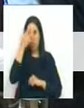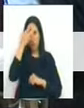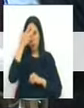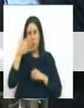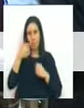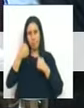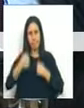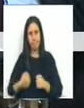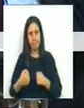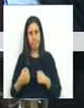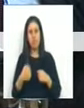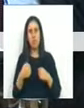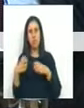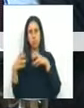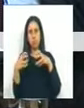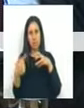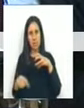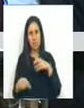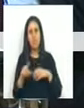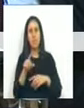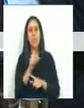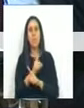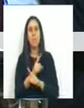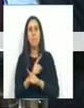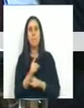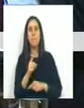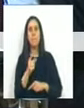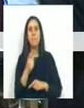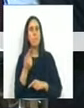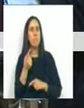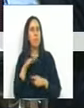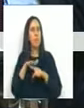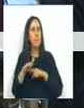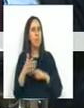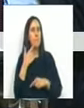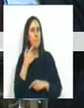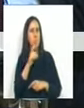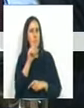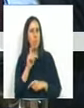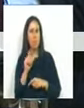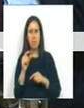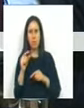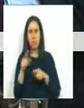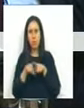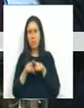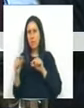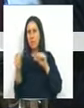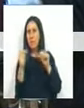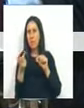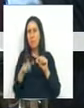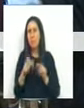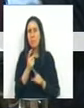ainda assim, e por causa dessa importância que pode aí decorrer, o que eu lhe perguntava era de que maneira é que ela entra no debate político, a que é que se refere